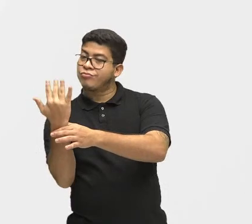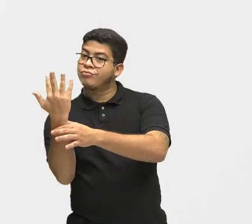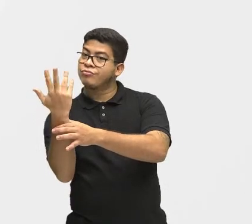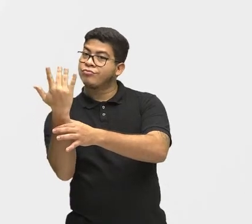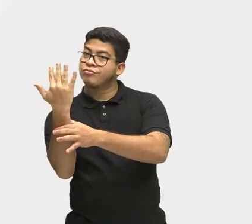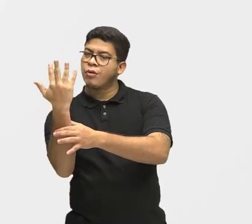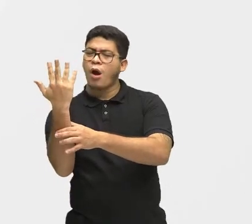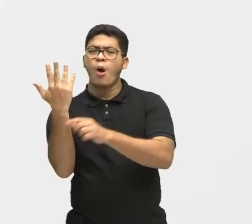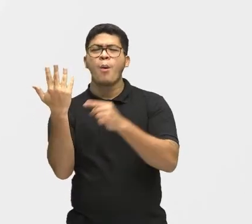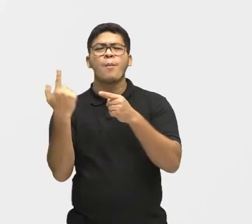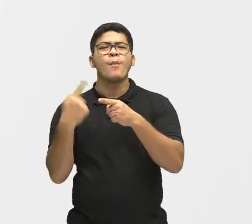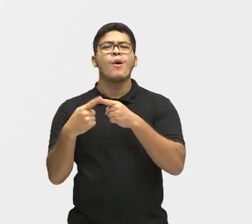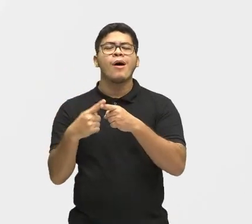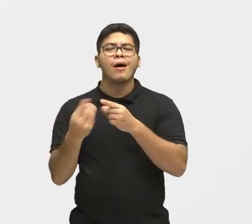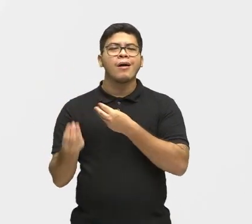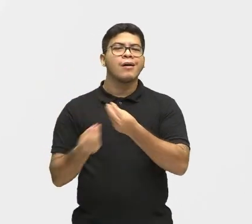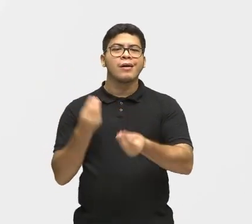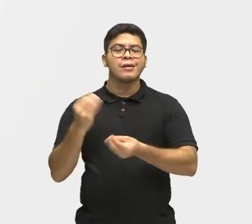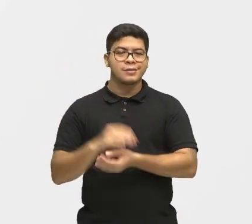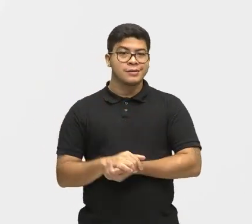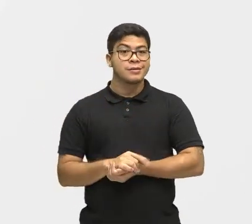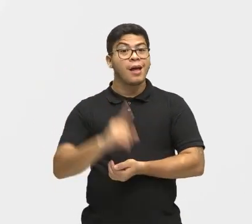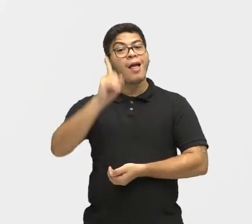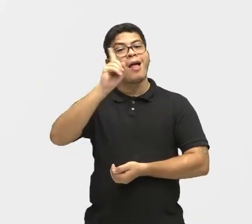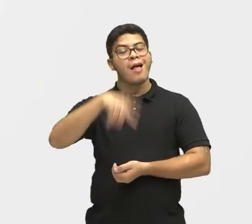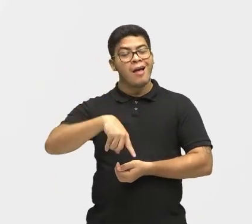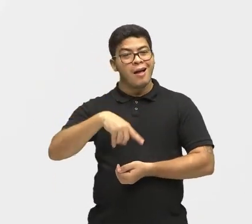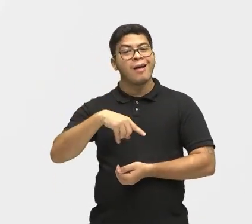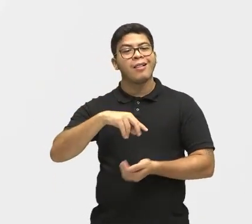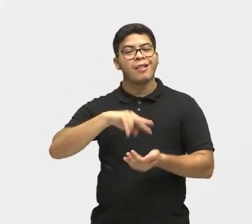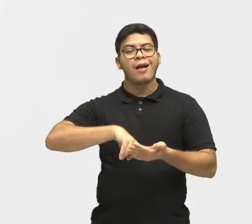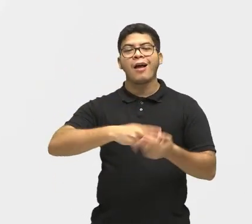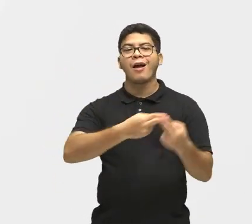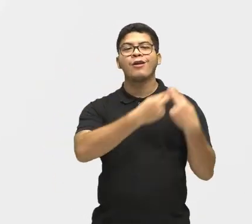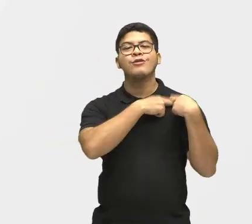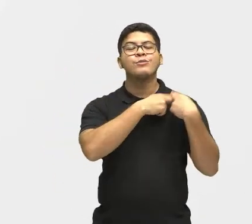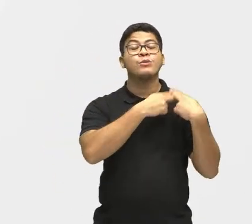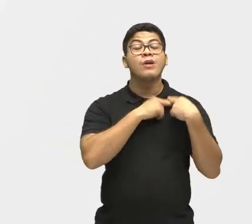Por quê? A semente é responsável, gente, pela